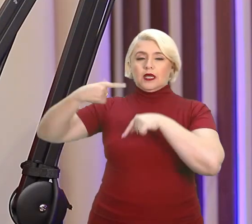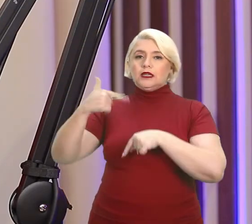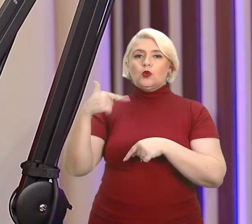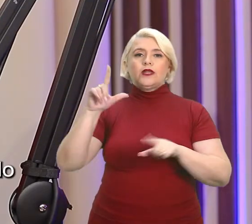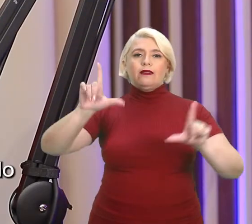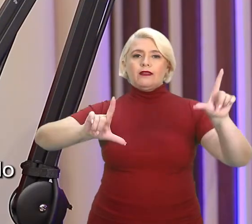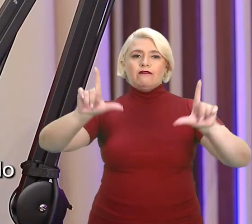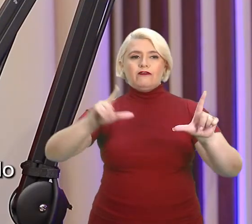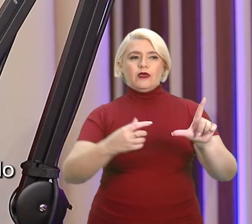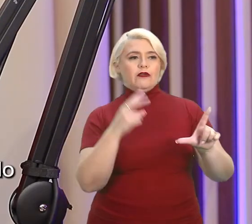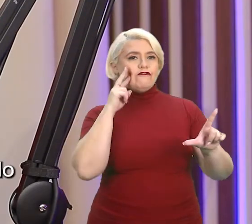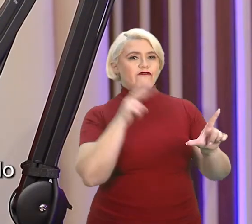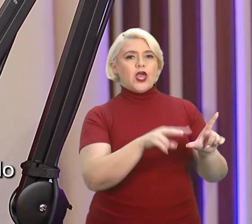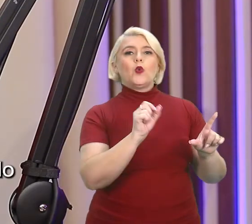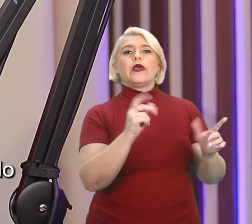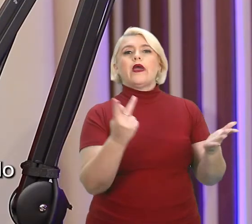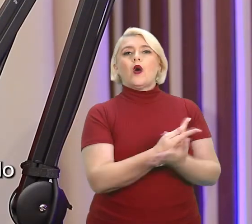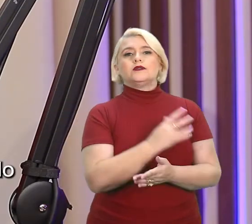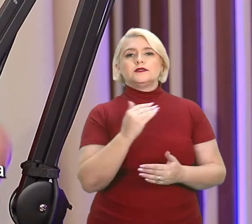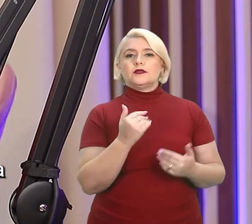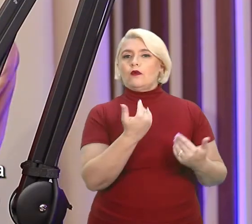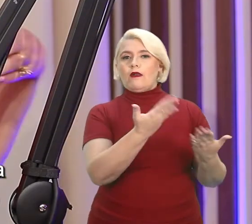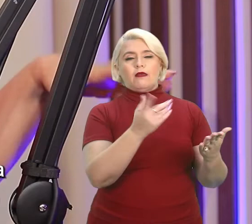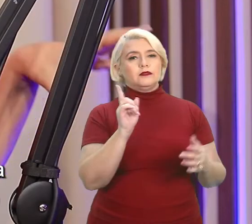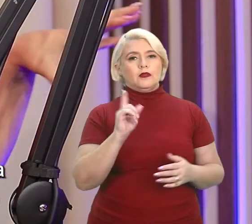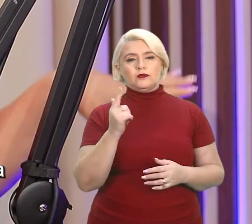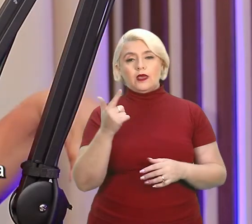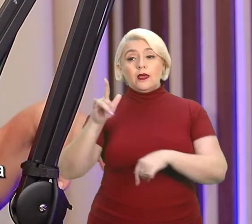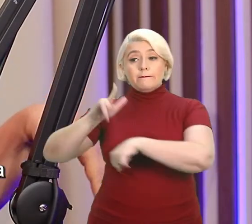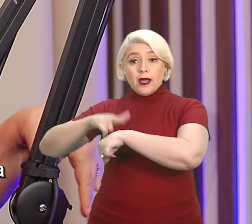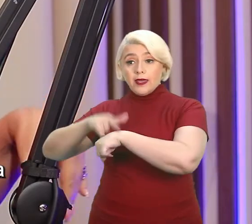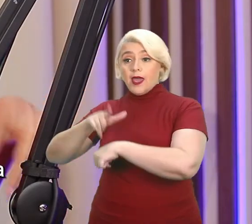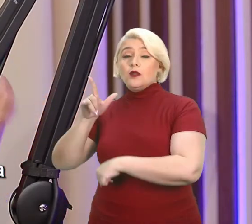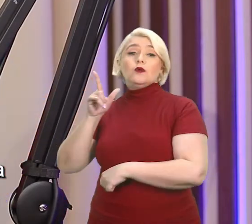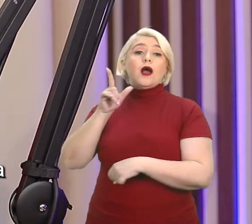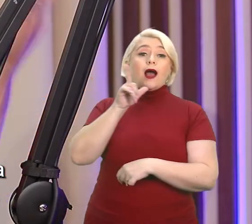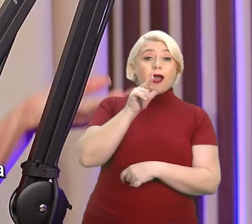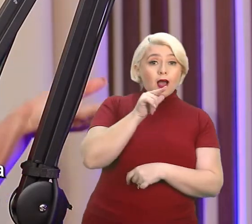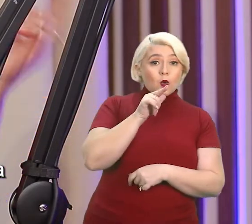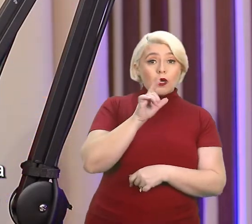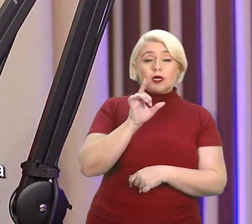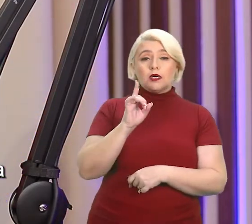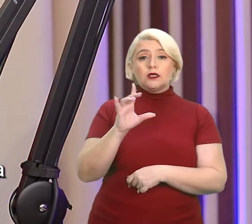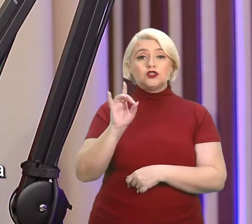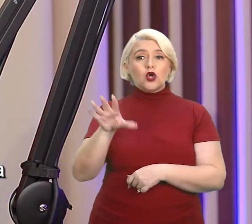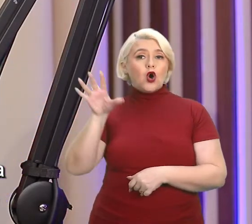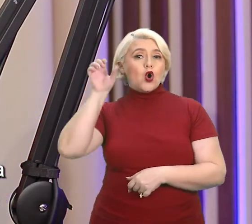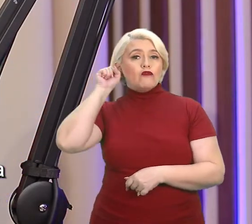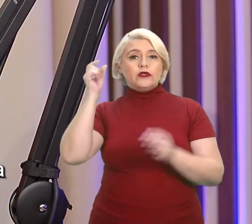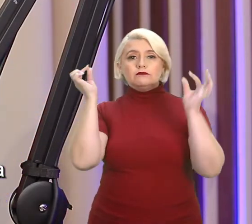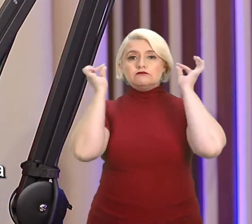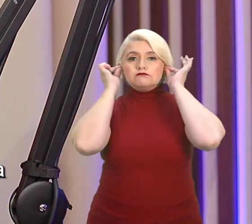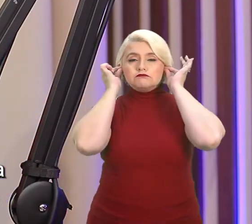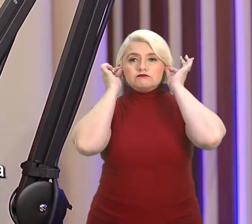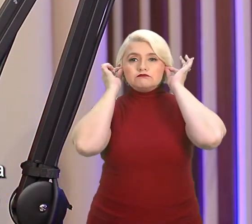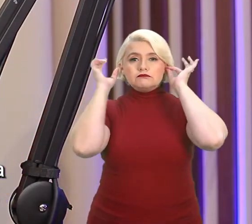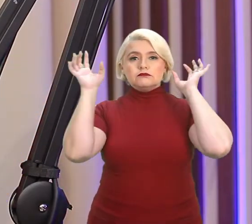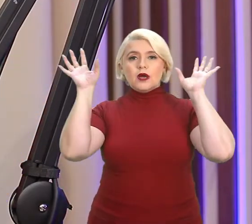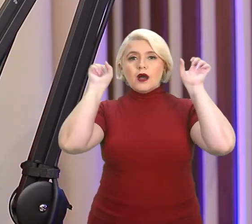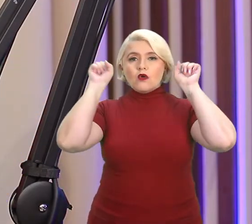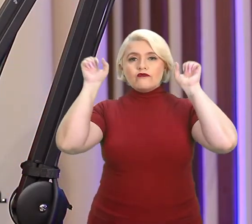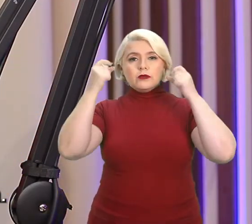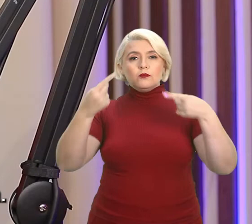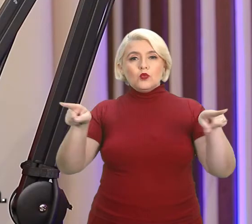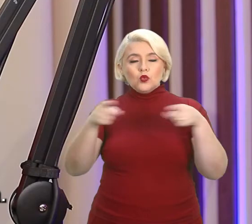retorno de vídeo, a gente não via o que estava acontecendo lá fora. A gente tinha um banheiro com a água, escutava no fonezinho de